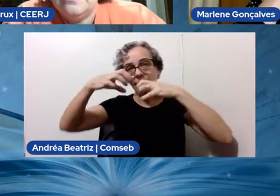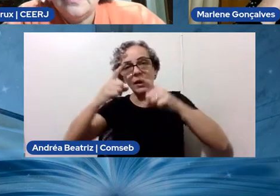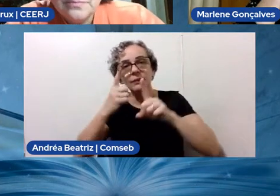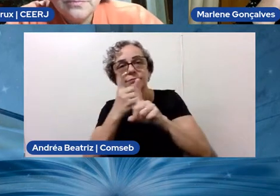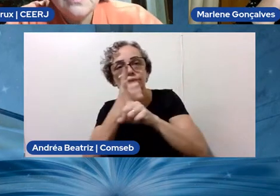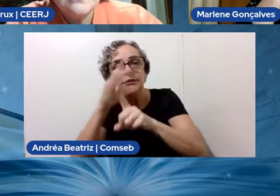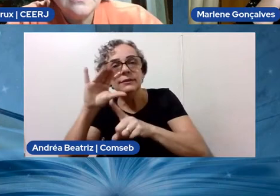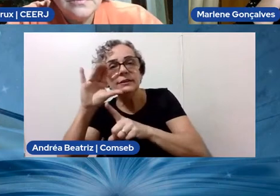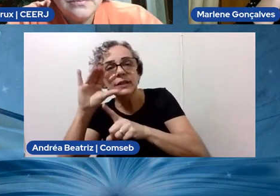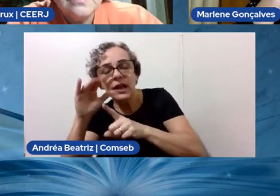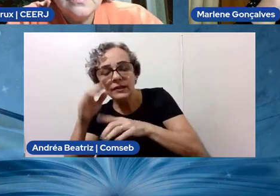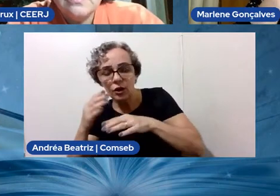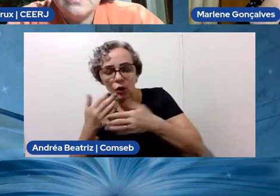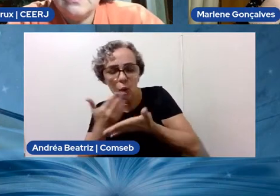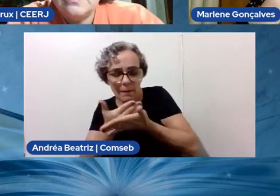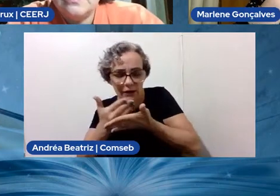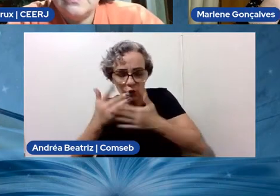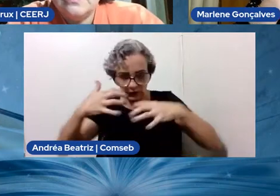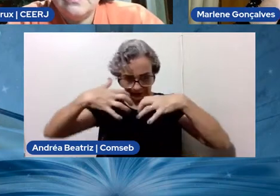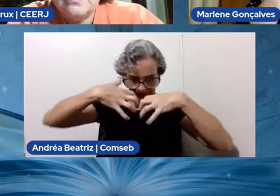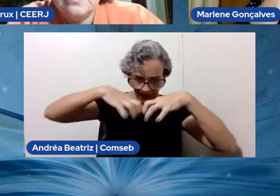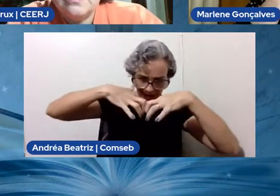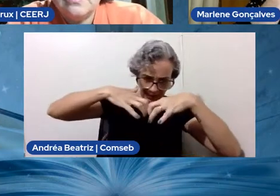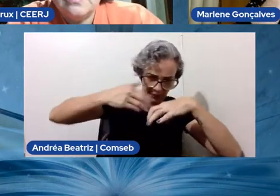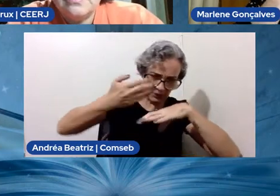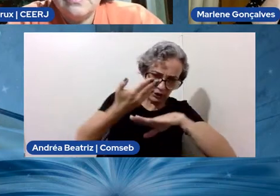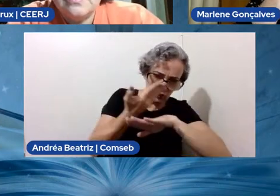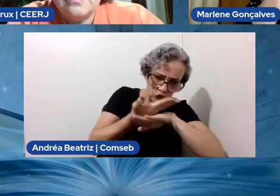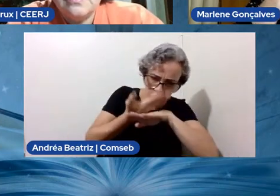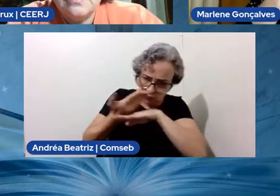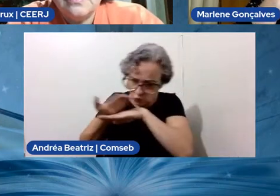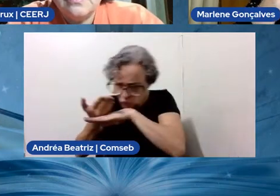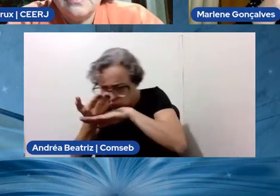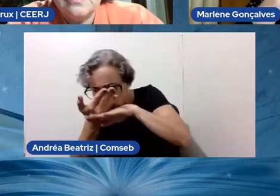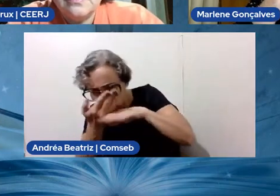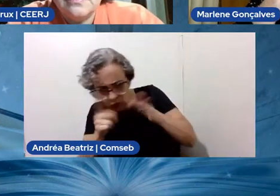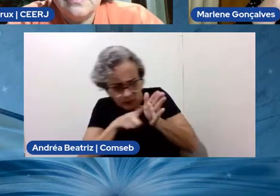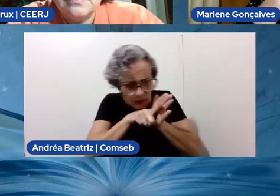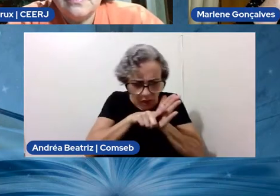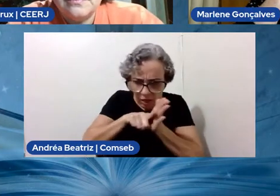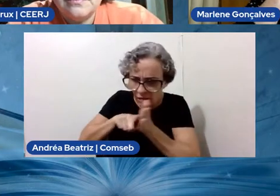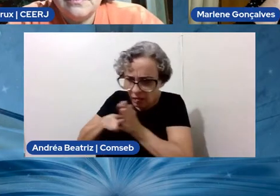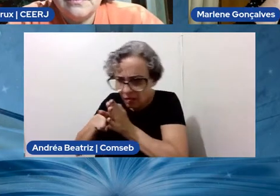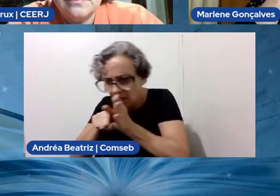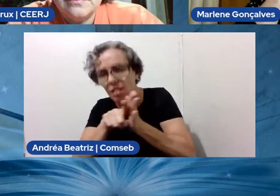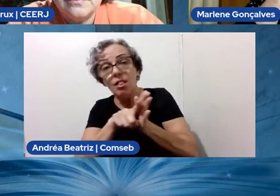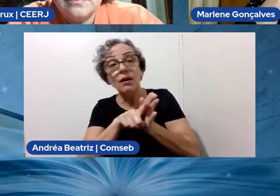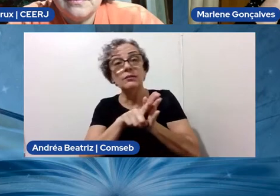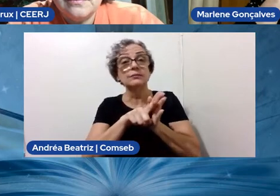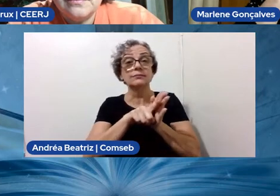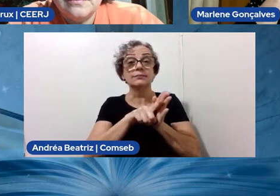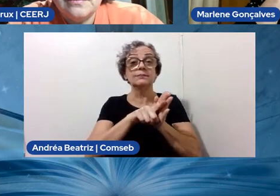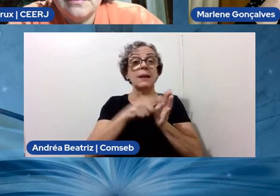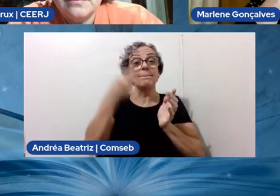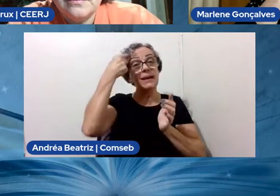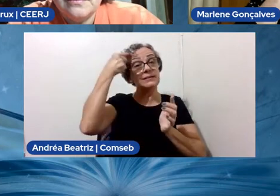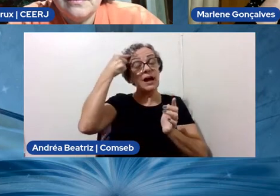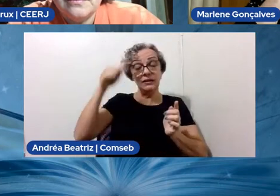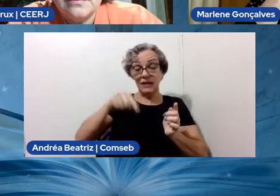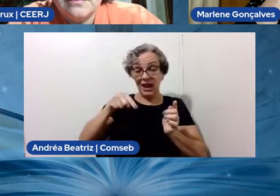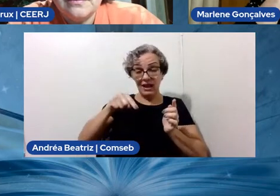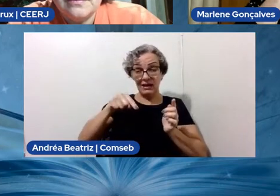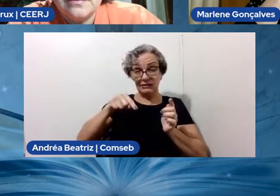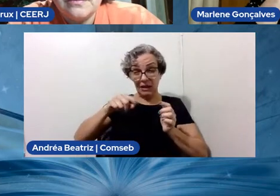que achou muito bonito, iniciou, quer dizer, rejeitou inicialmente. Por quê? Porque eles disseram, isso